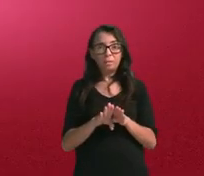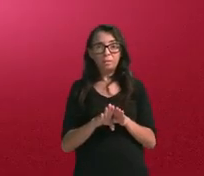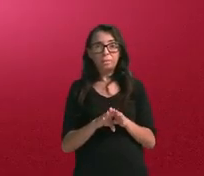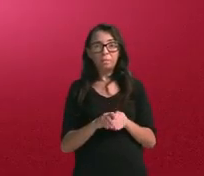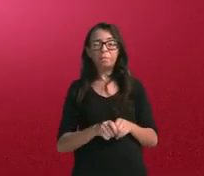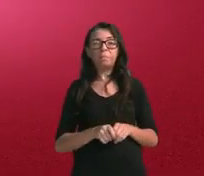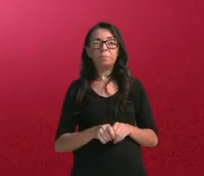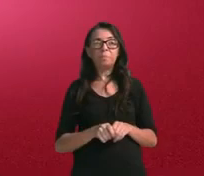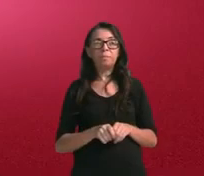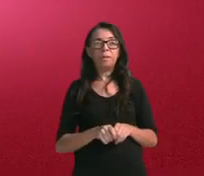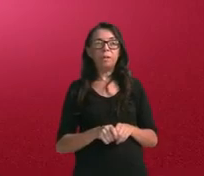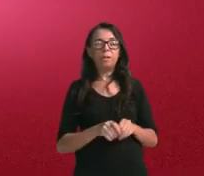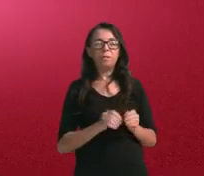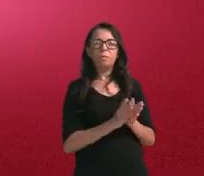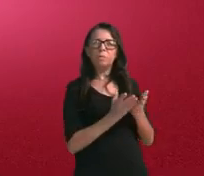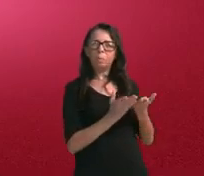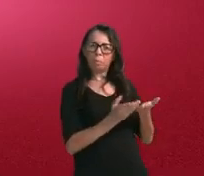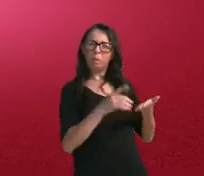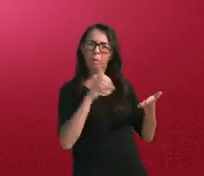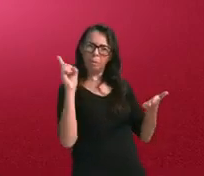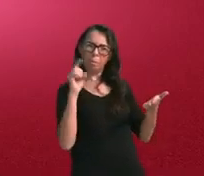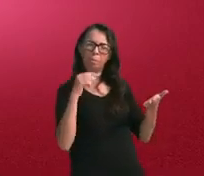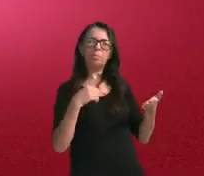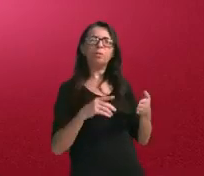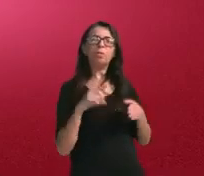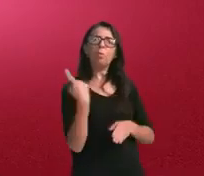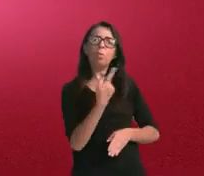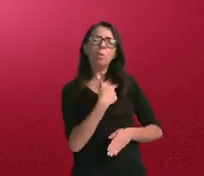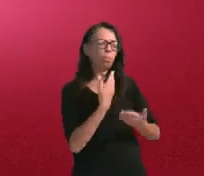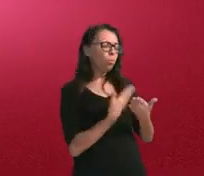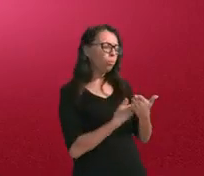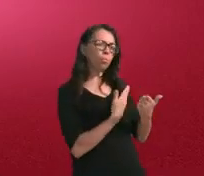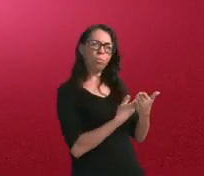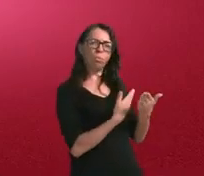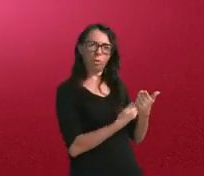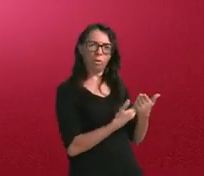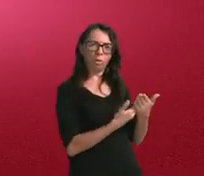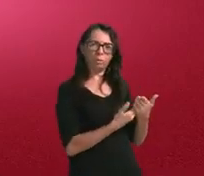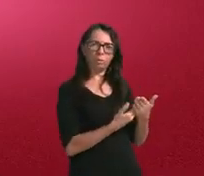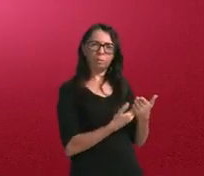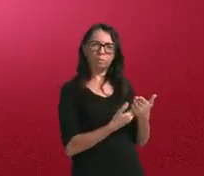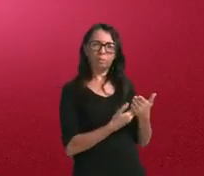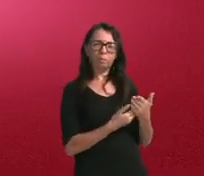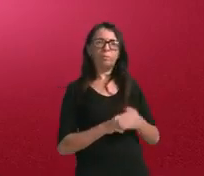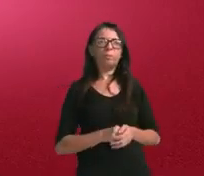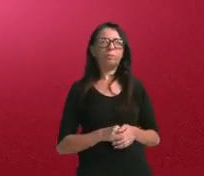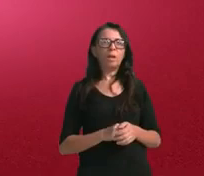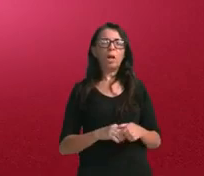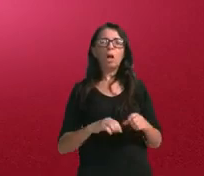Jesus, né? Então a gente também vai comentar alguma coisa a respeito dessa questão de obedecer